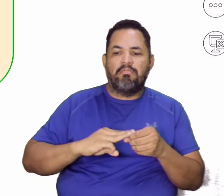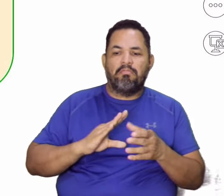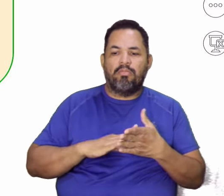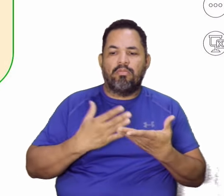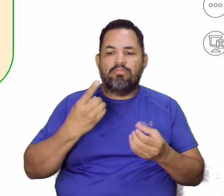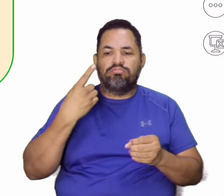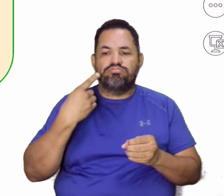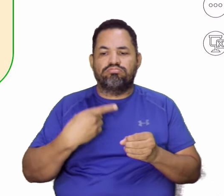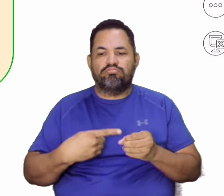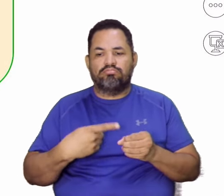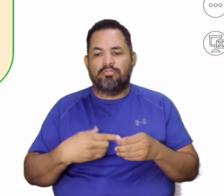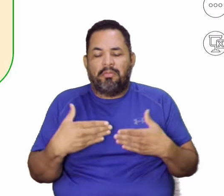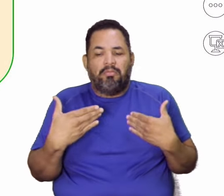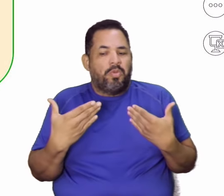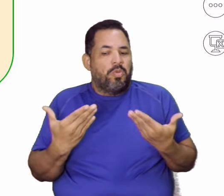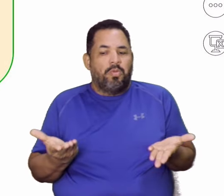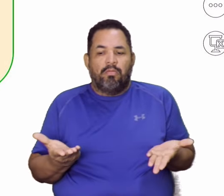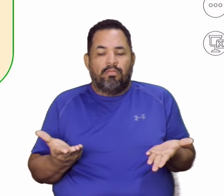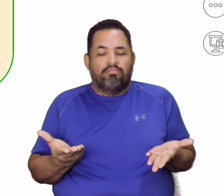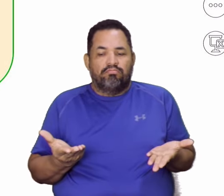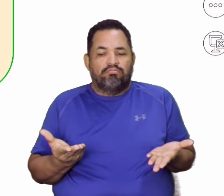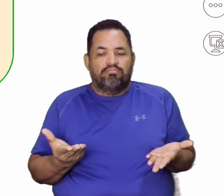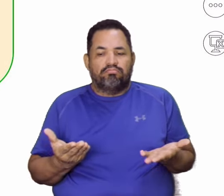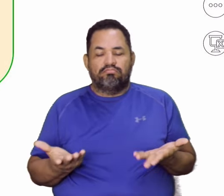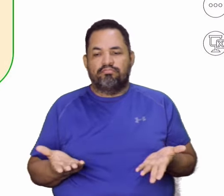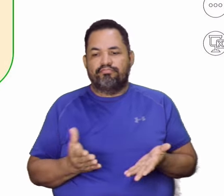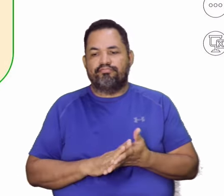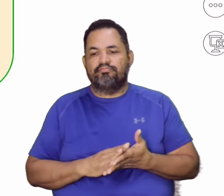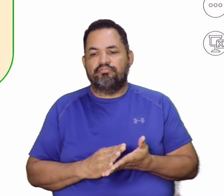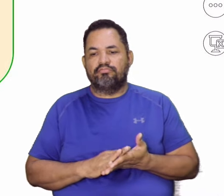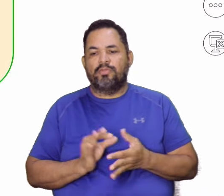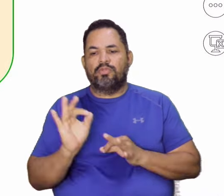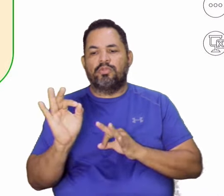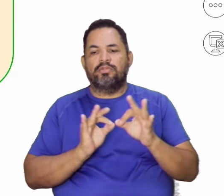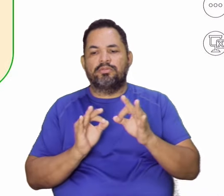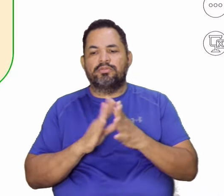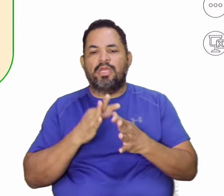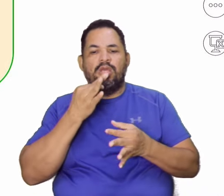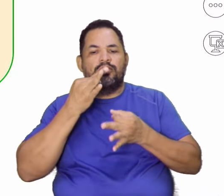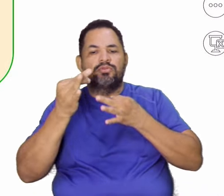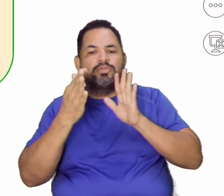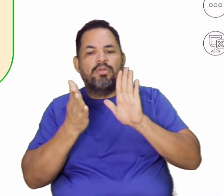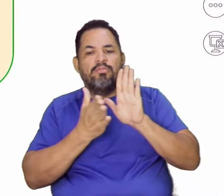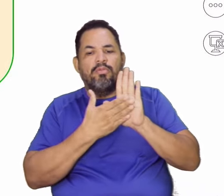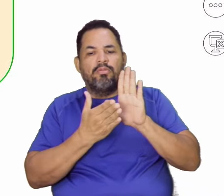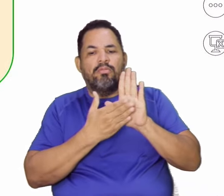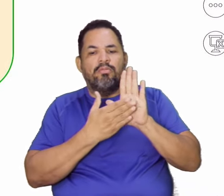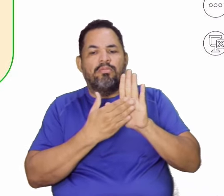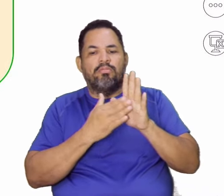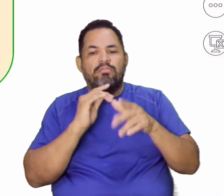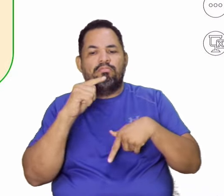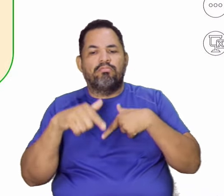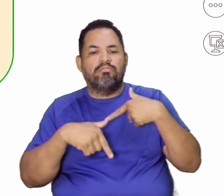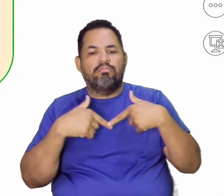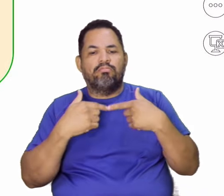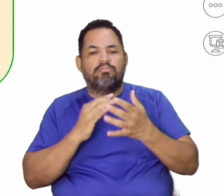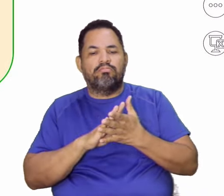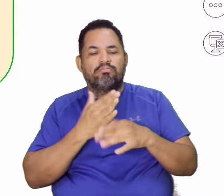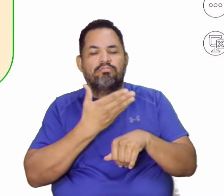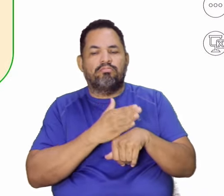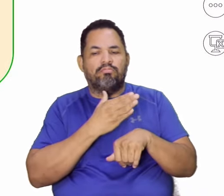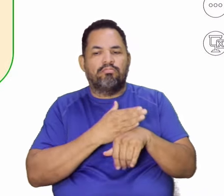distrito né eu também posso implantar sugerir trazer propostas de ações que trabalhem aí essas